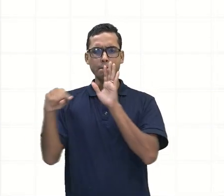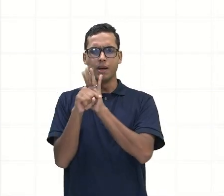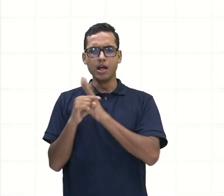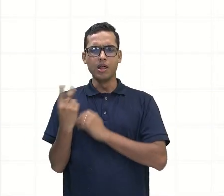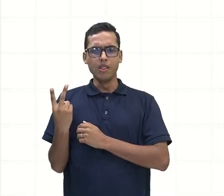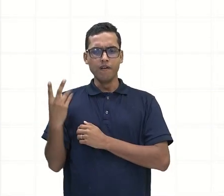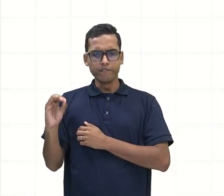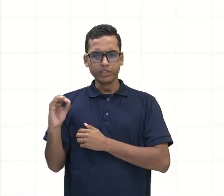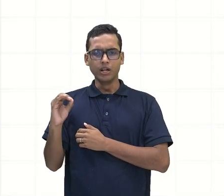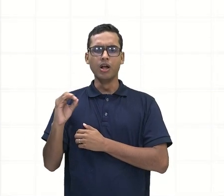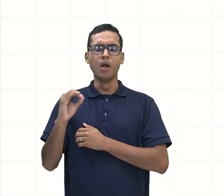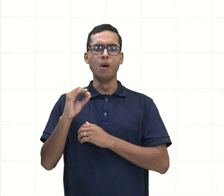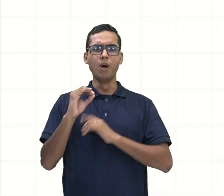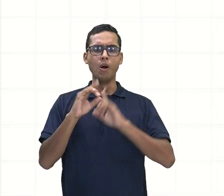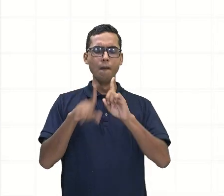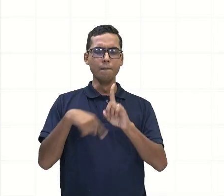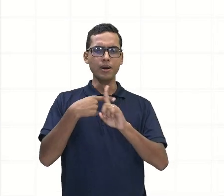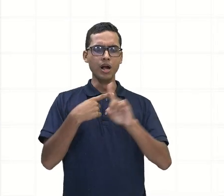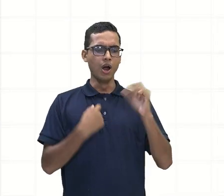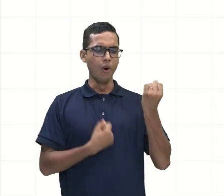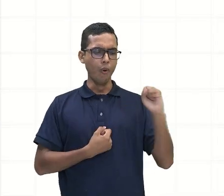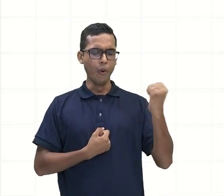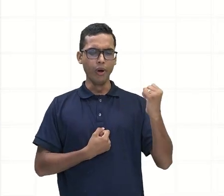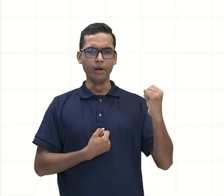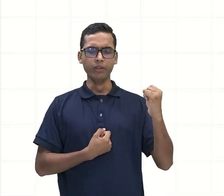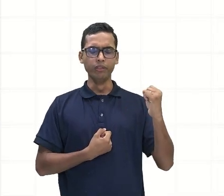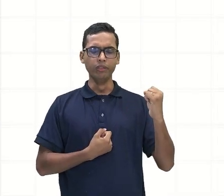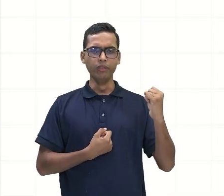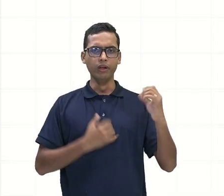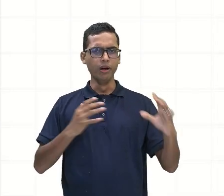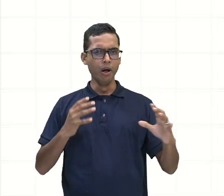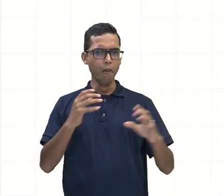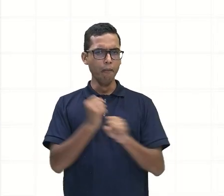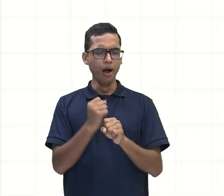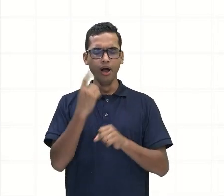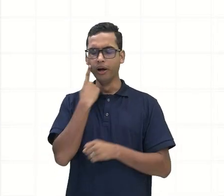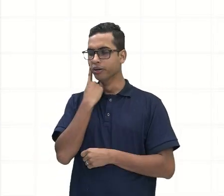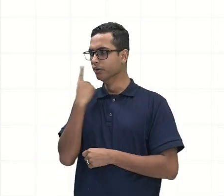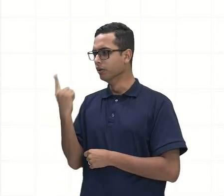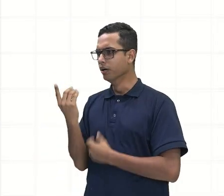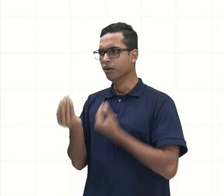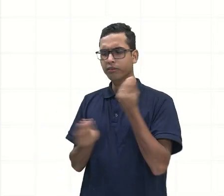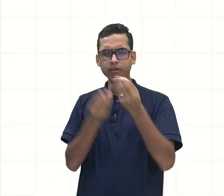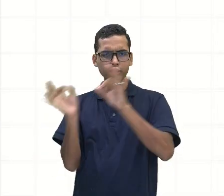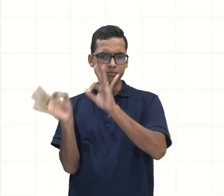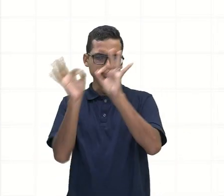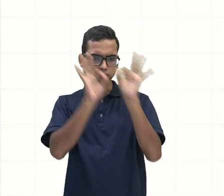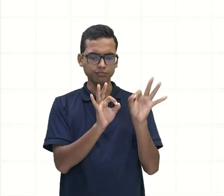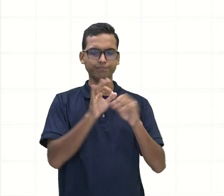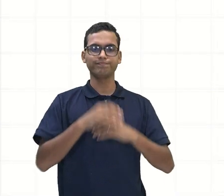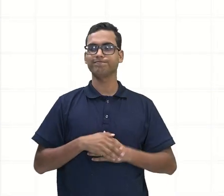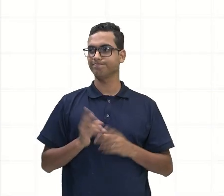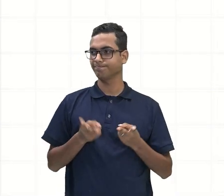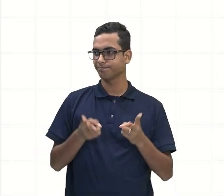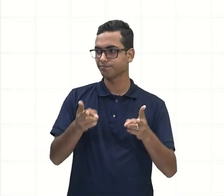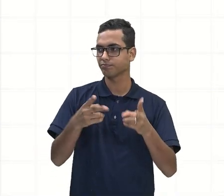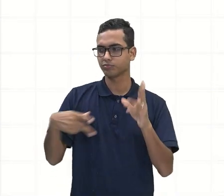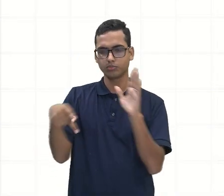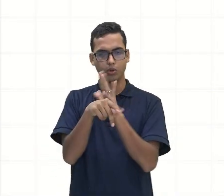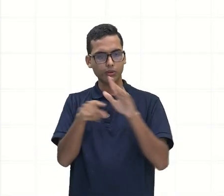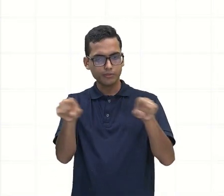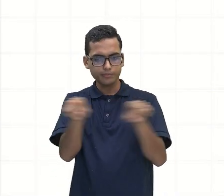Beleza? Então aqui ó, eu tenho um número negativo e eu estou adicionando um número positivo. Então eu vou sempre subtrair sinais